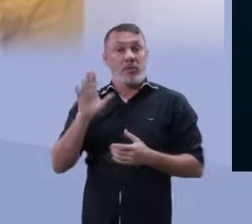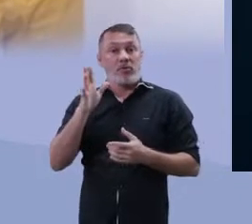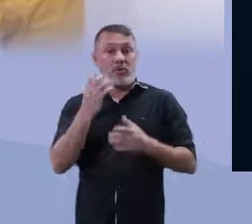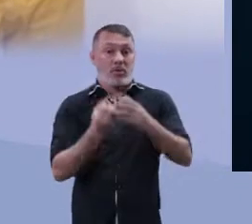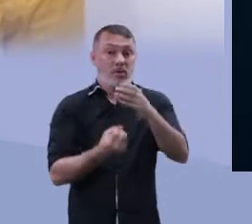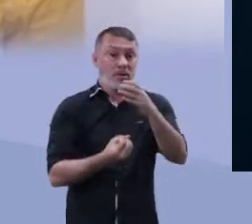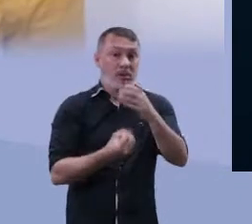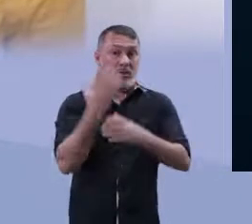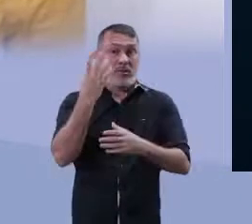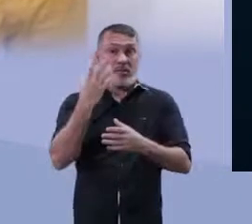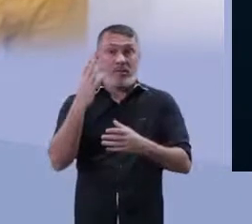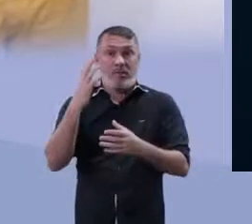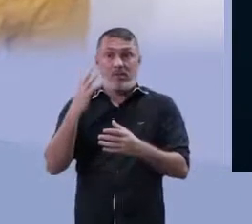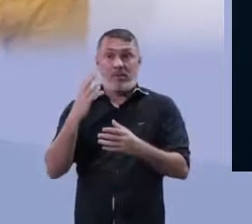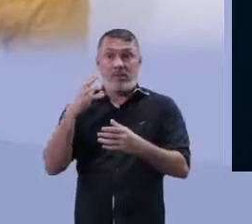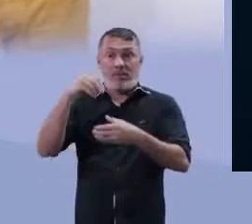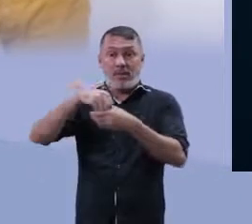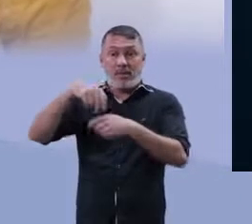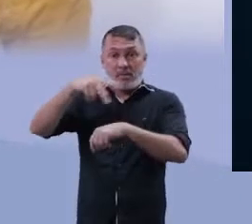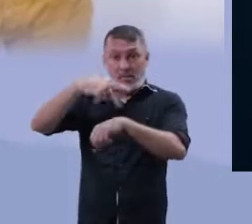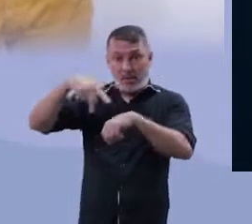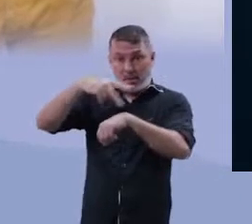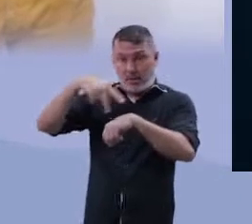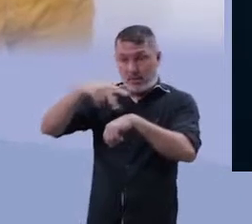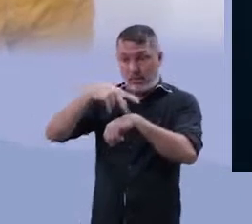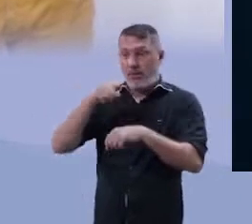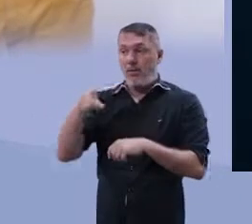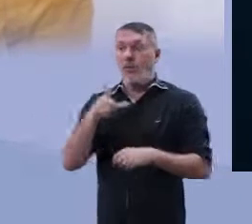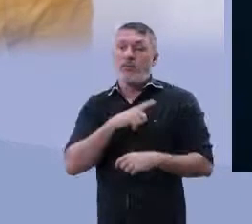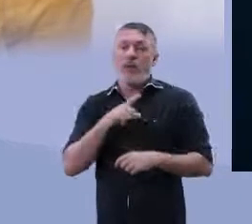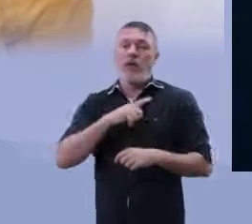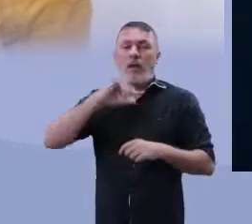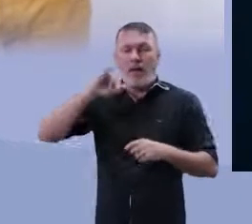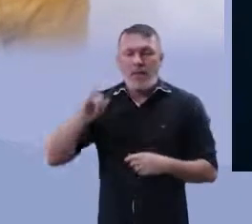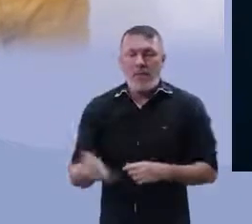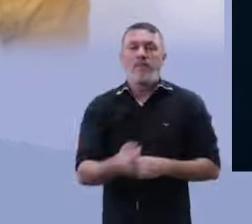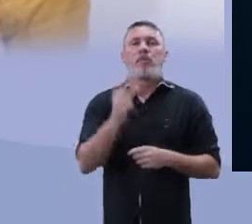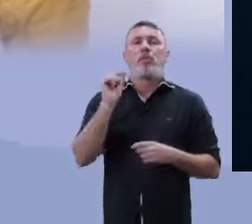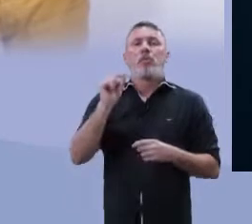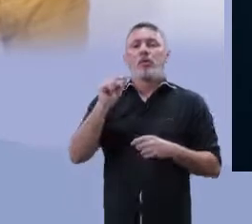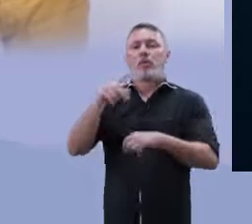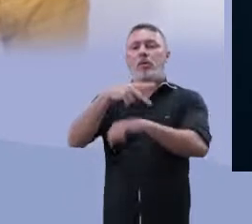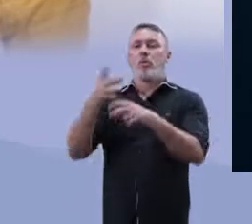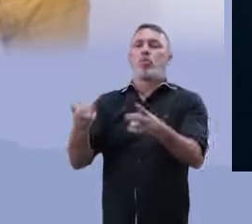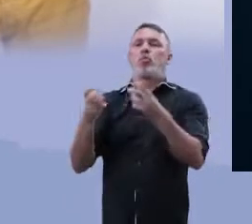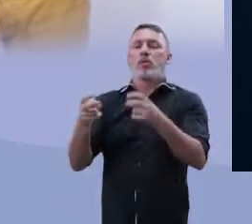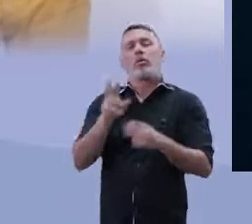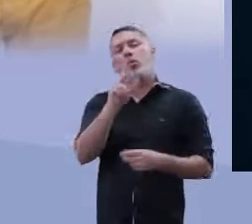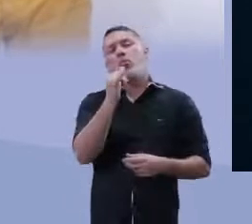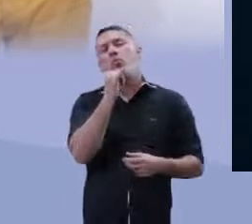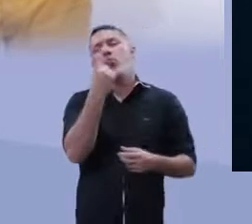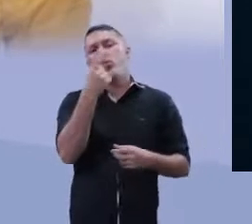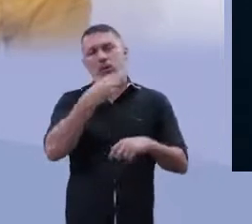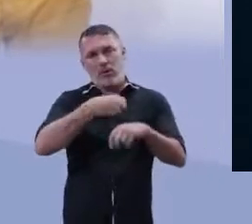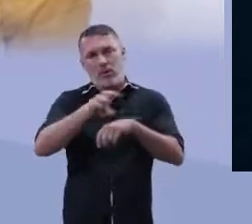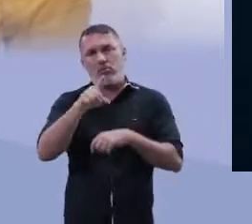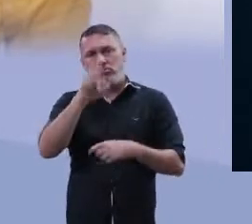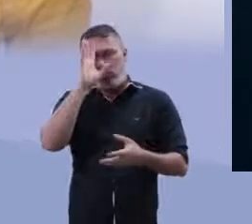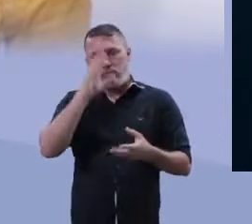instalam em um determinado país, elas fazem uso de todos os recursos daquele país. Vou citar um exemplo de uma